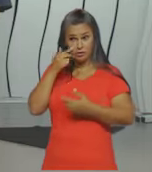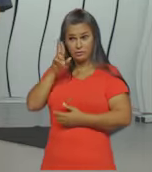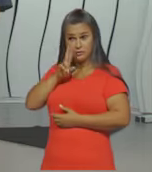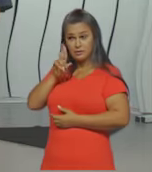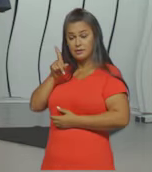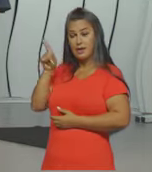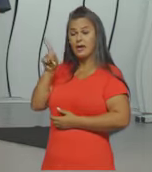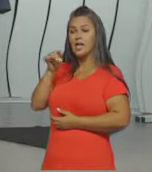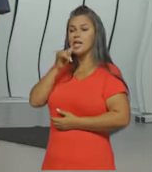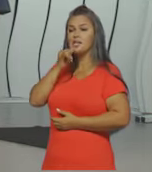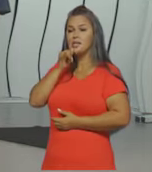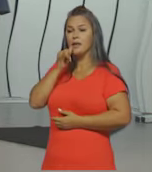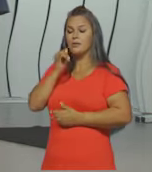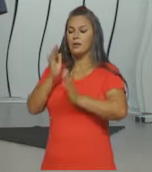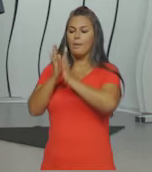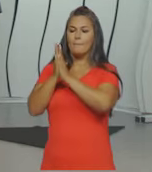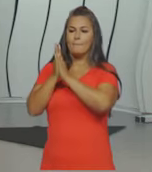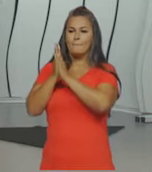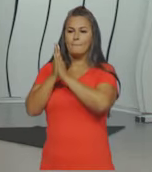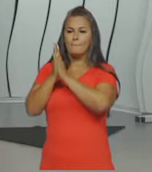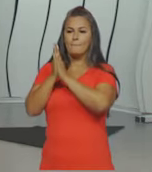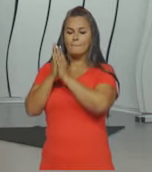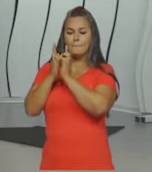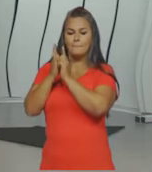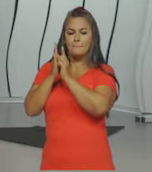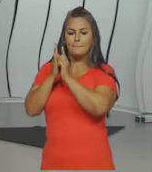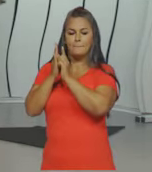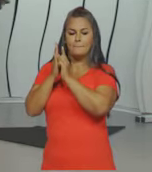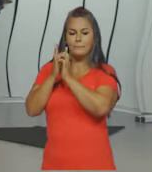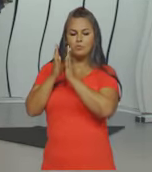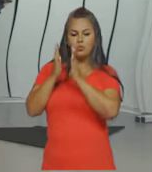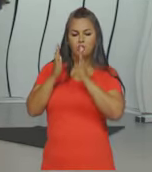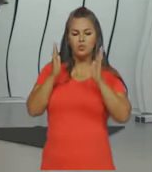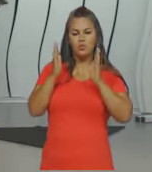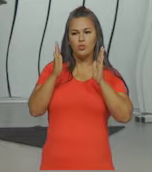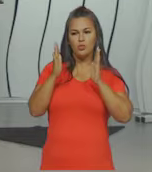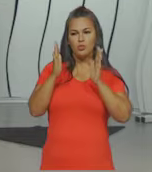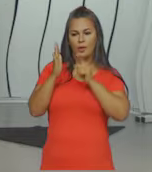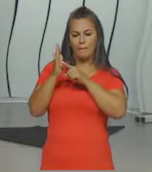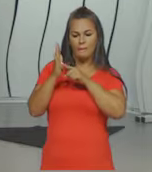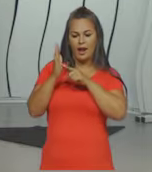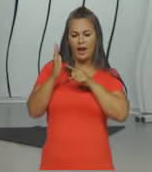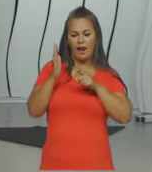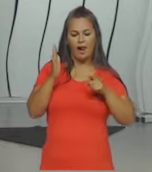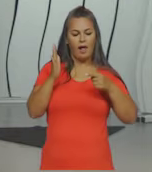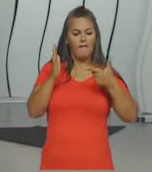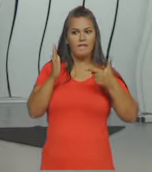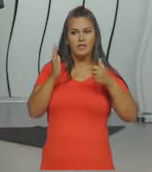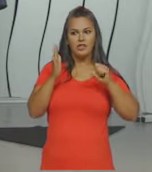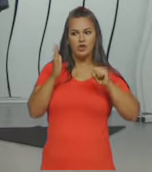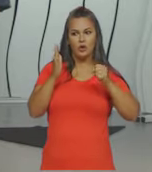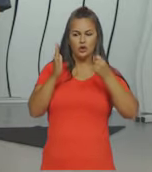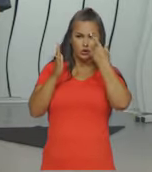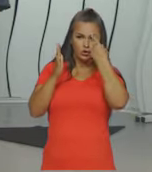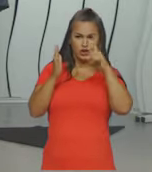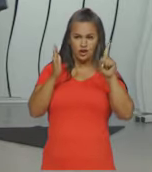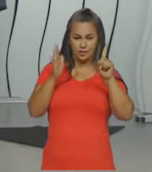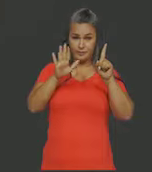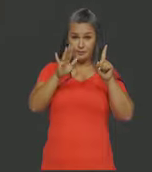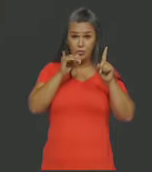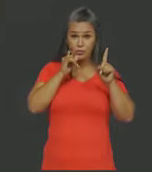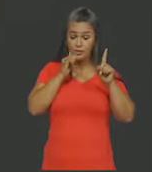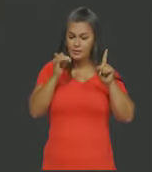Tá certo? O que acontece? Olha que interessante. Esse período de 1 ao